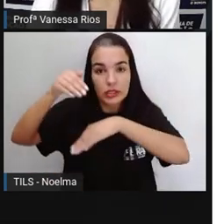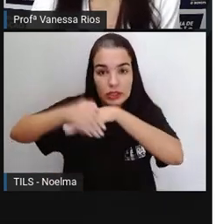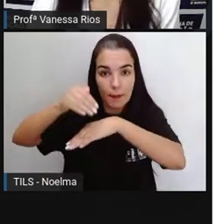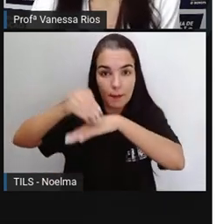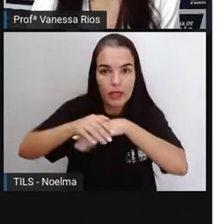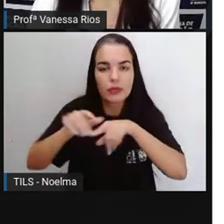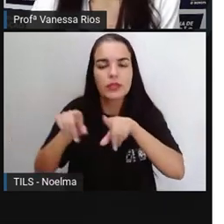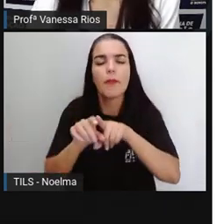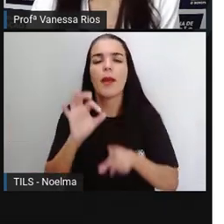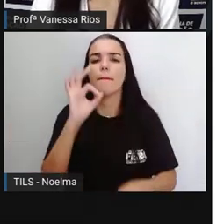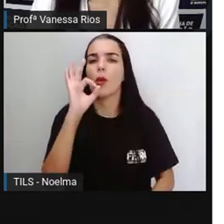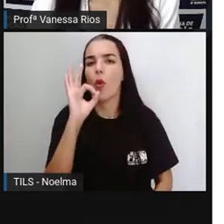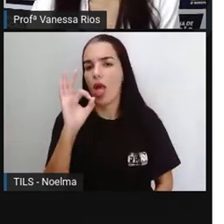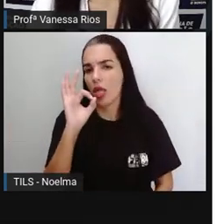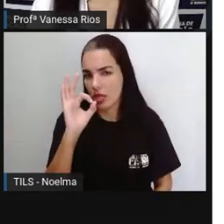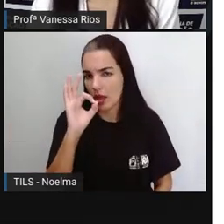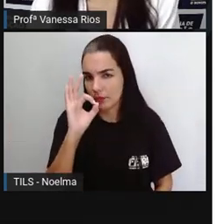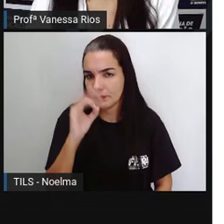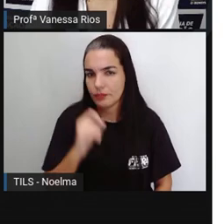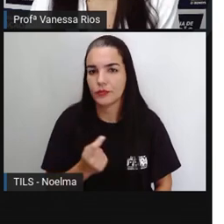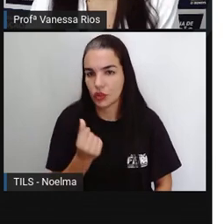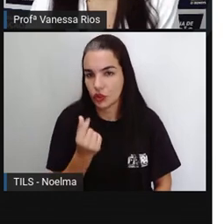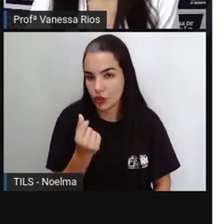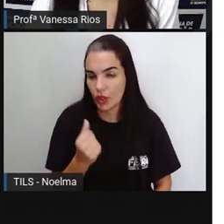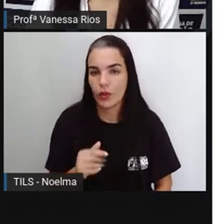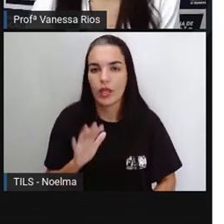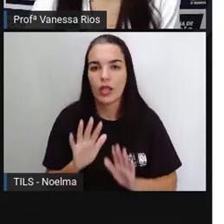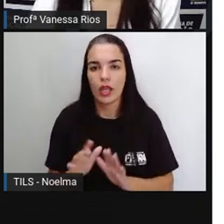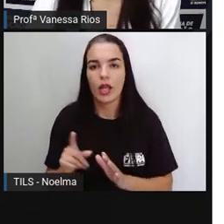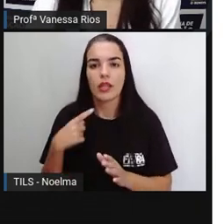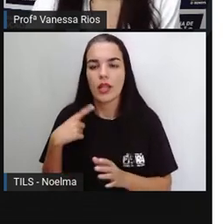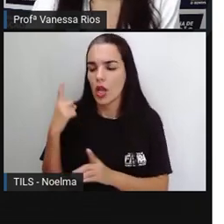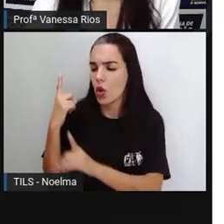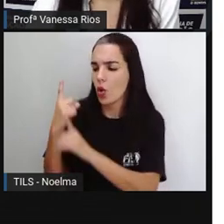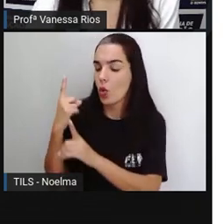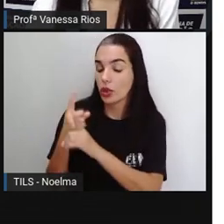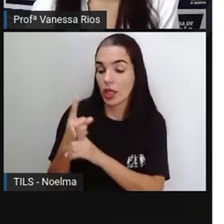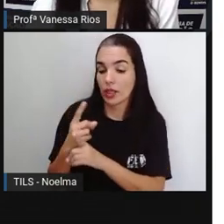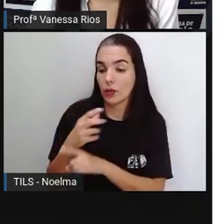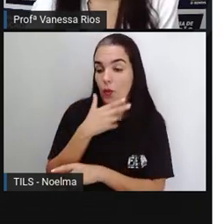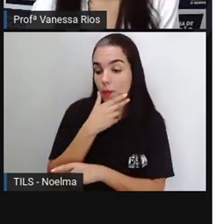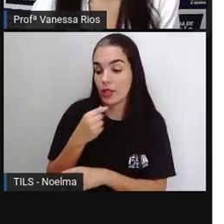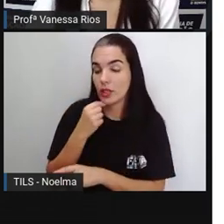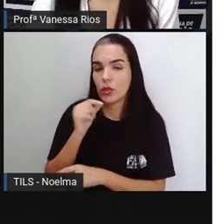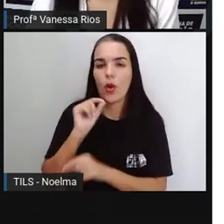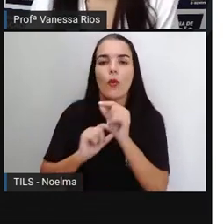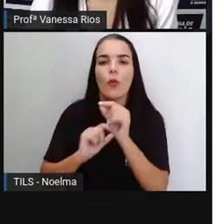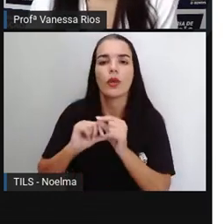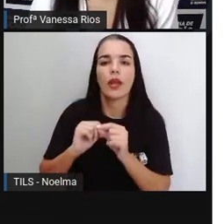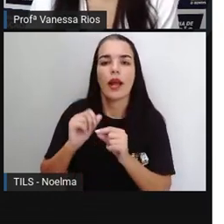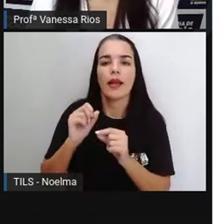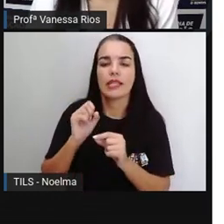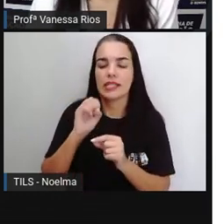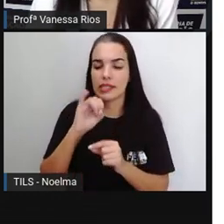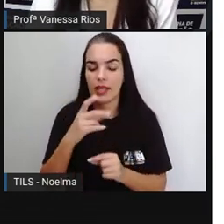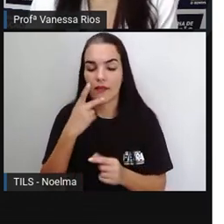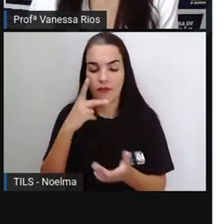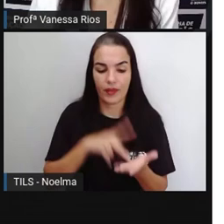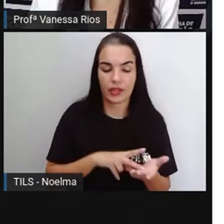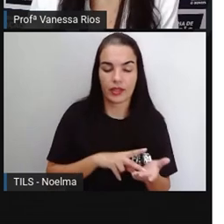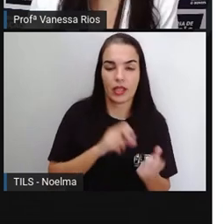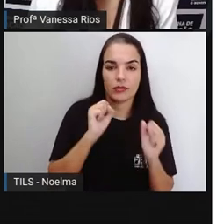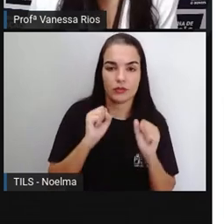e uma moeda. Sobre os objetos encontrados por Mateus, julgue as afirmativas a